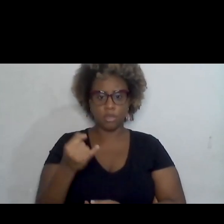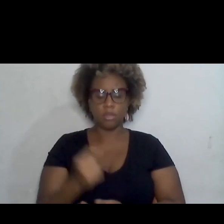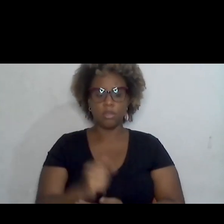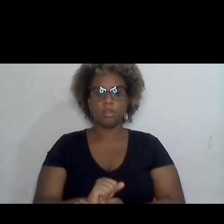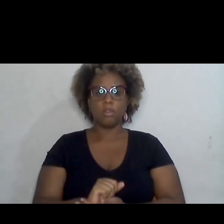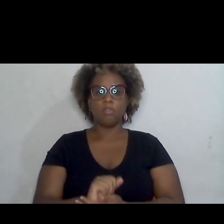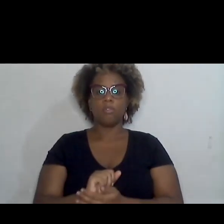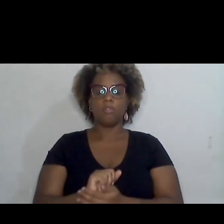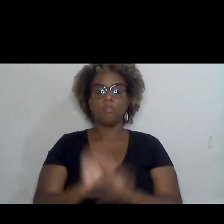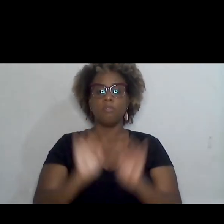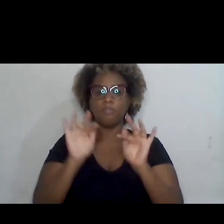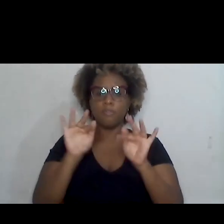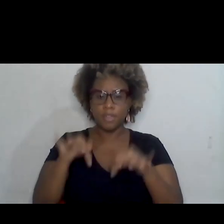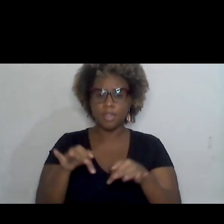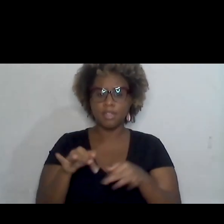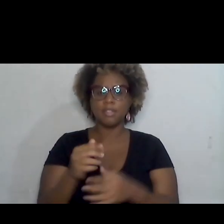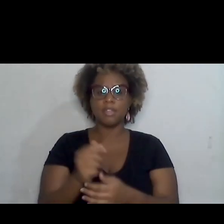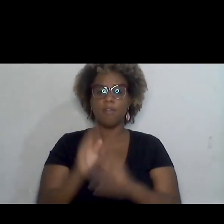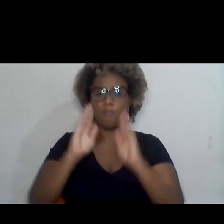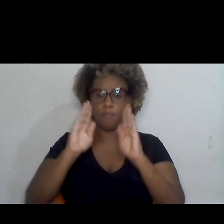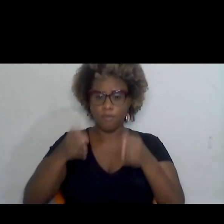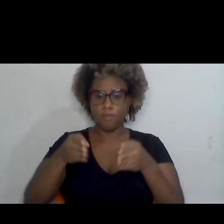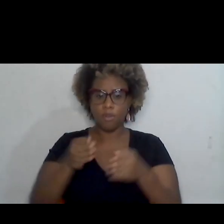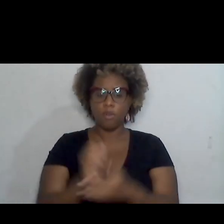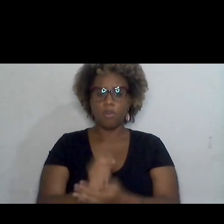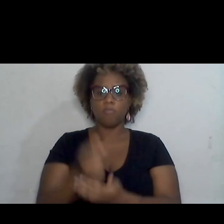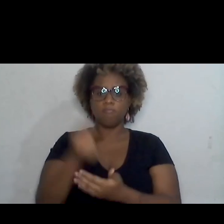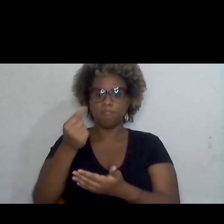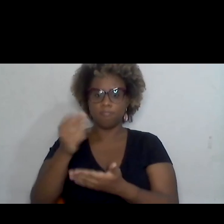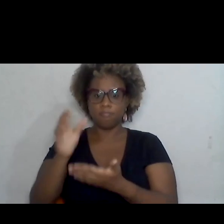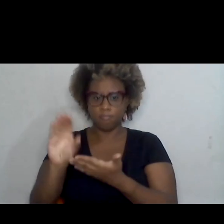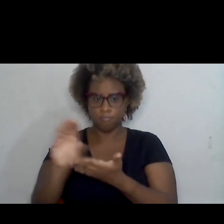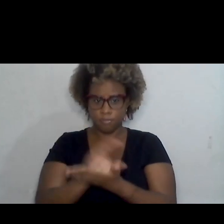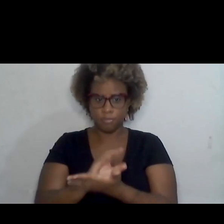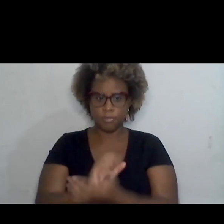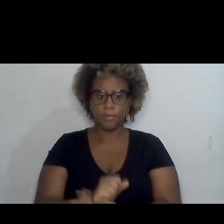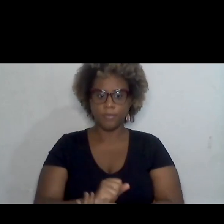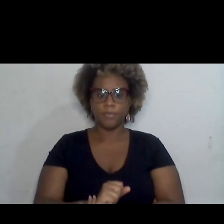ser adaptado para ter 2 linhas de atendimento, uma para